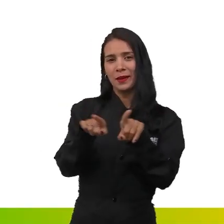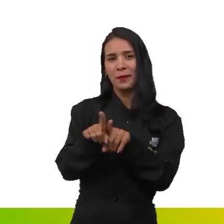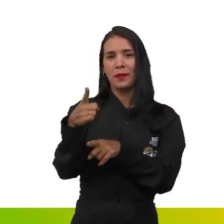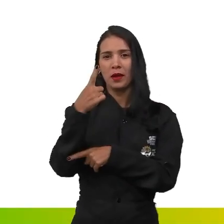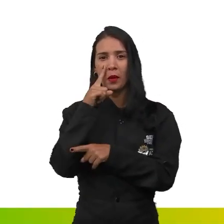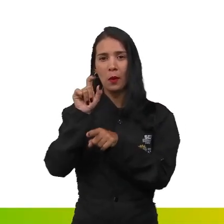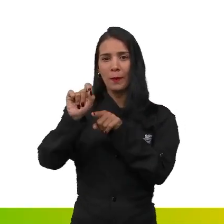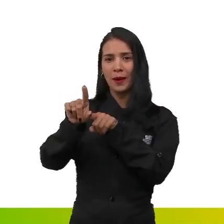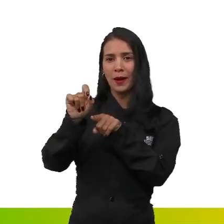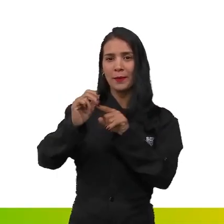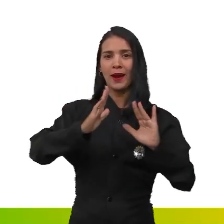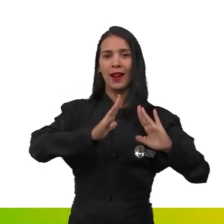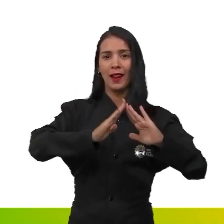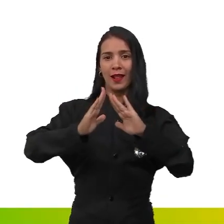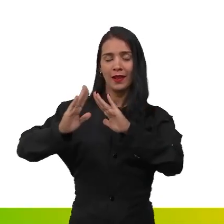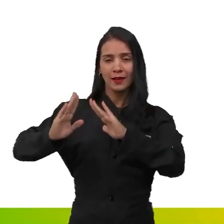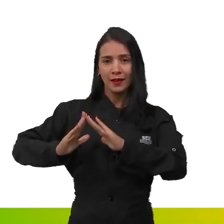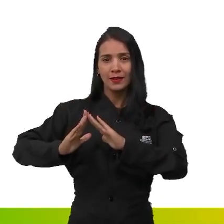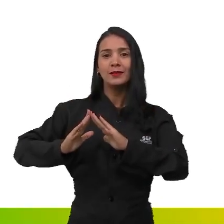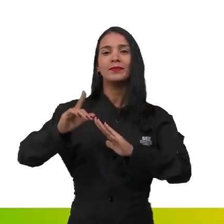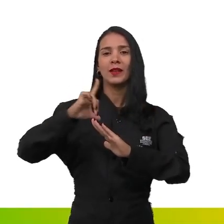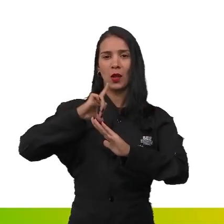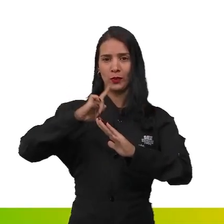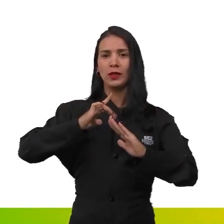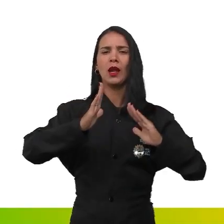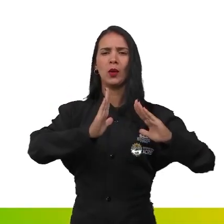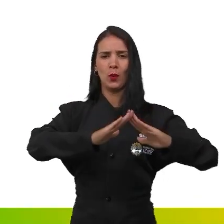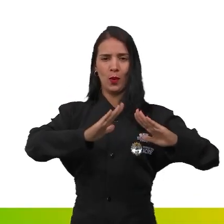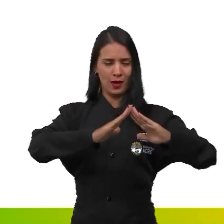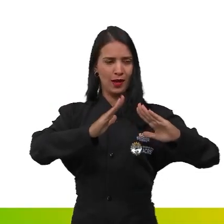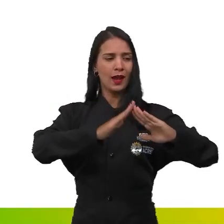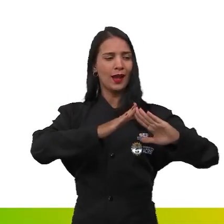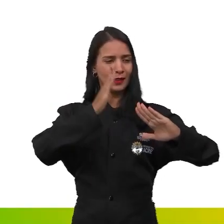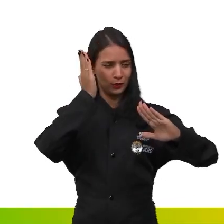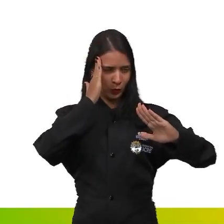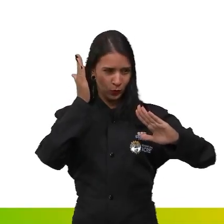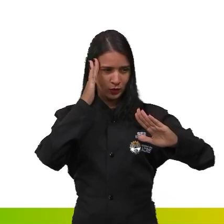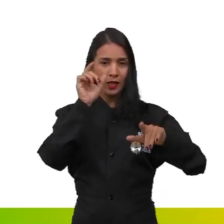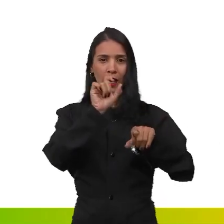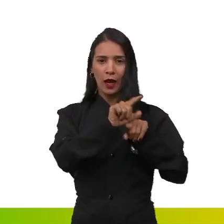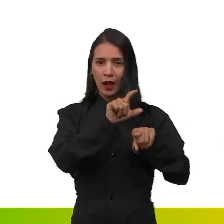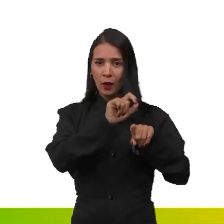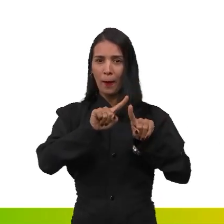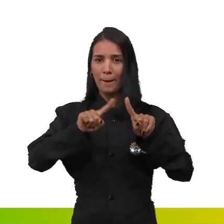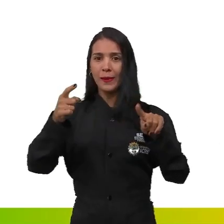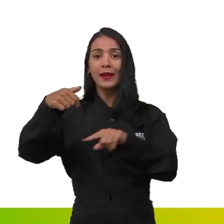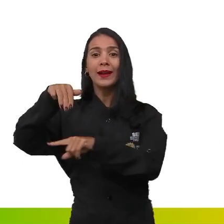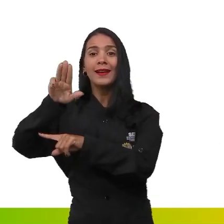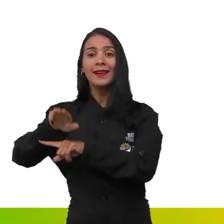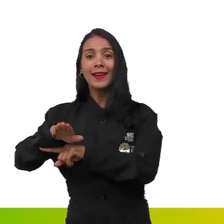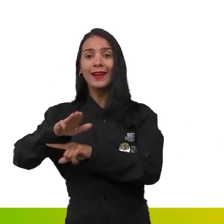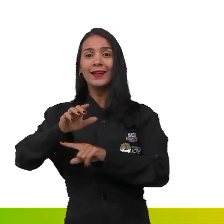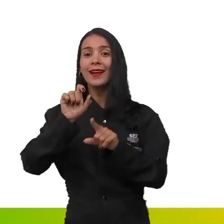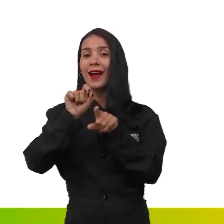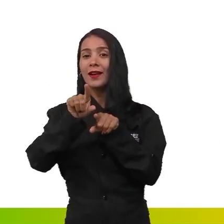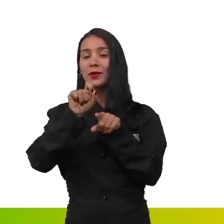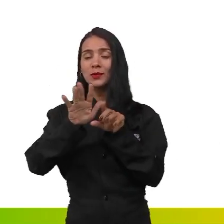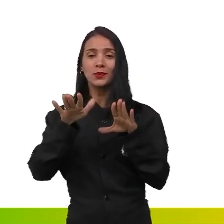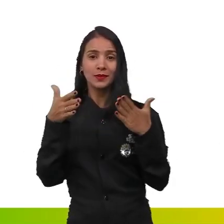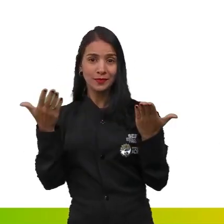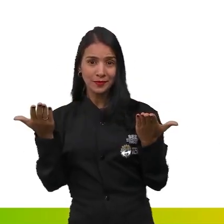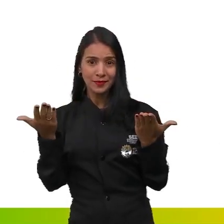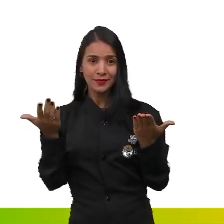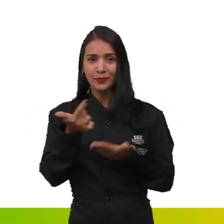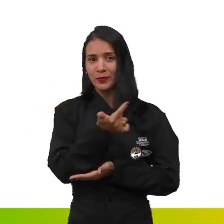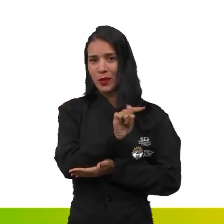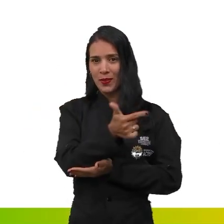casas, em que eu tenho aí, eu sei que casas são alugadas, mas eu não sei quem aluga essas casas. Então, observa aqui que eu